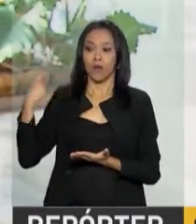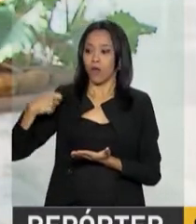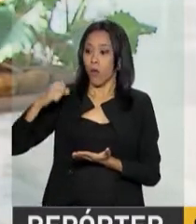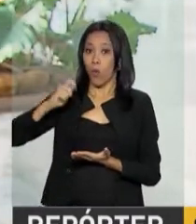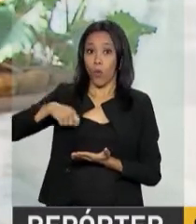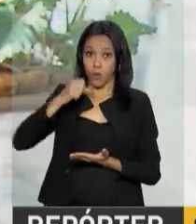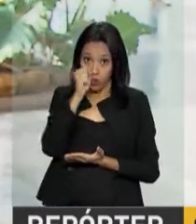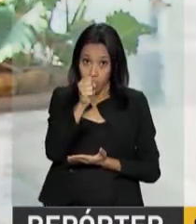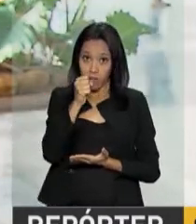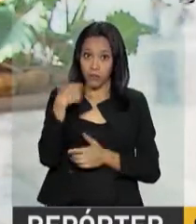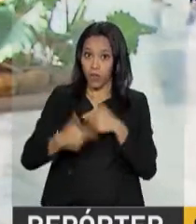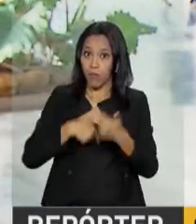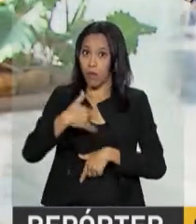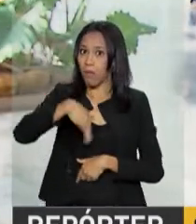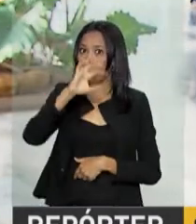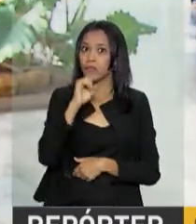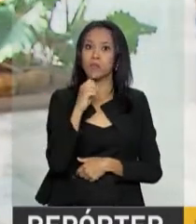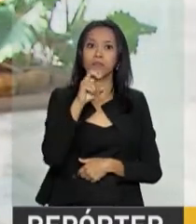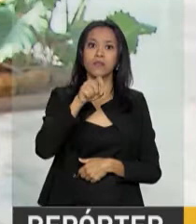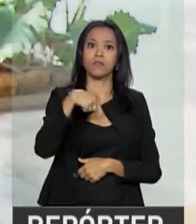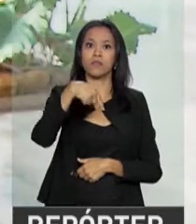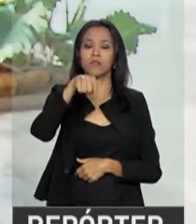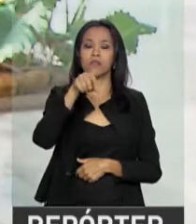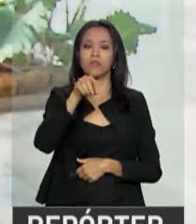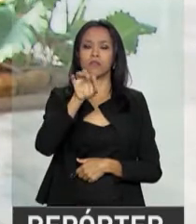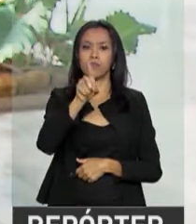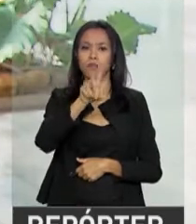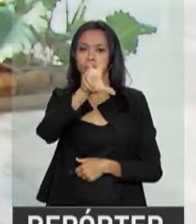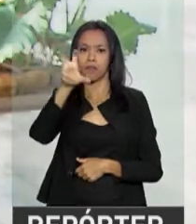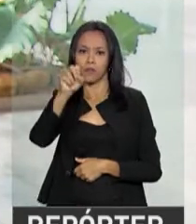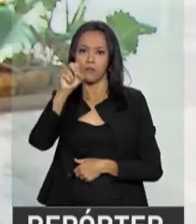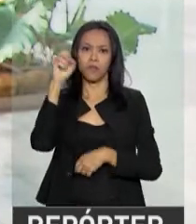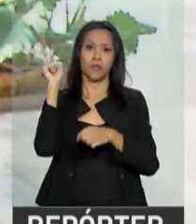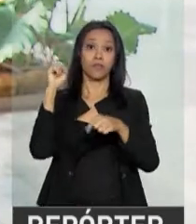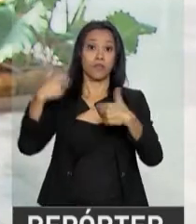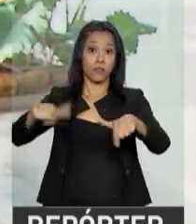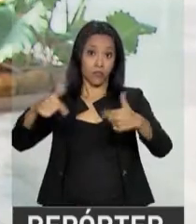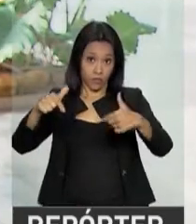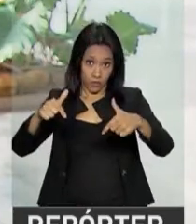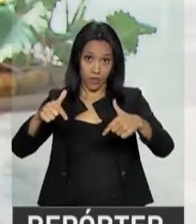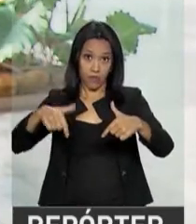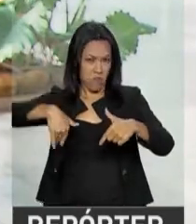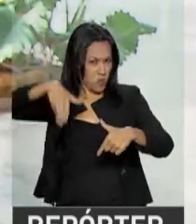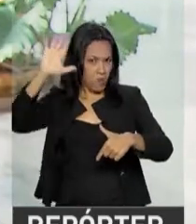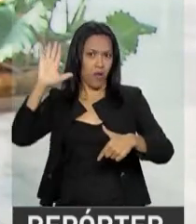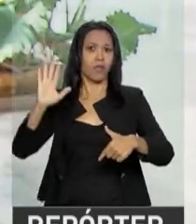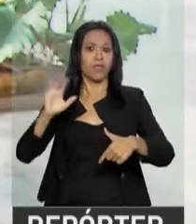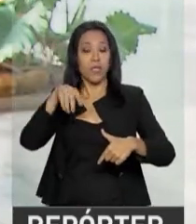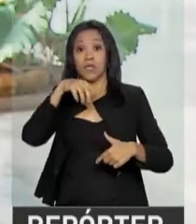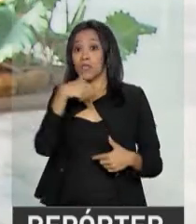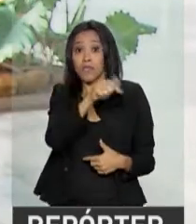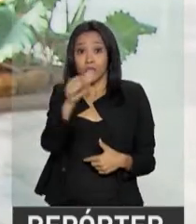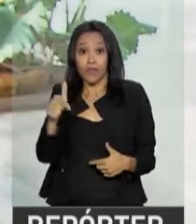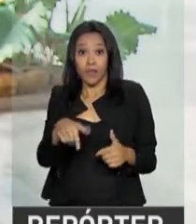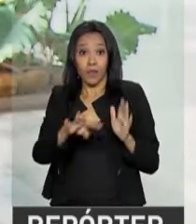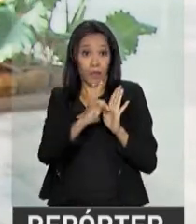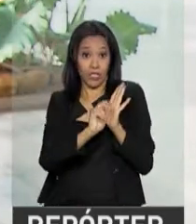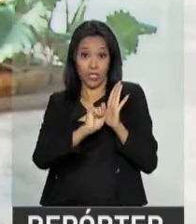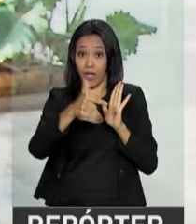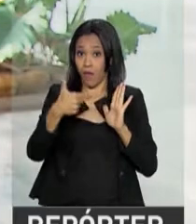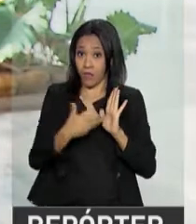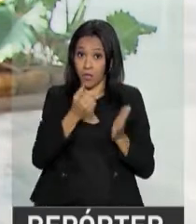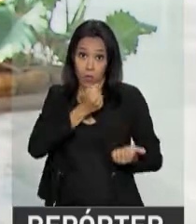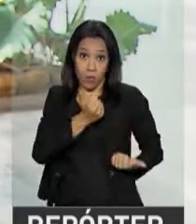150 empregos diretos e indiretos. Então, sem um edital desse, sem um aporte desse, é impossível